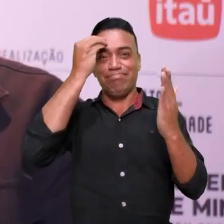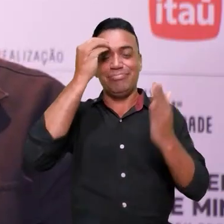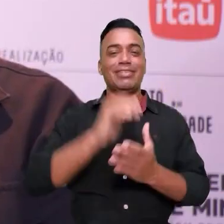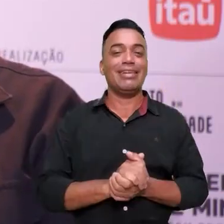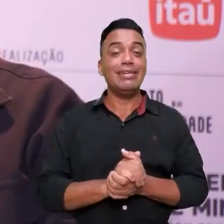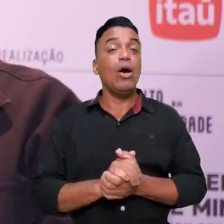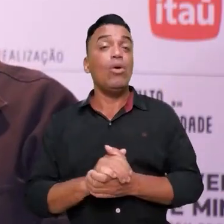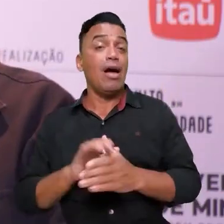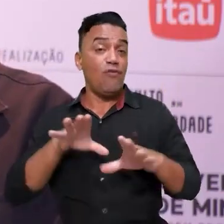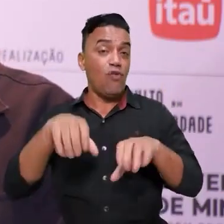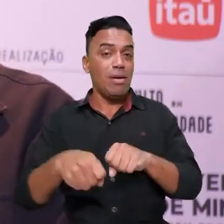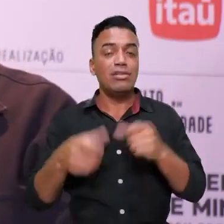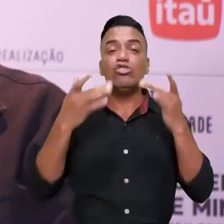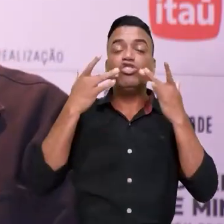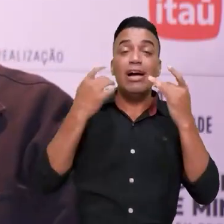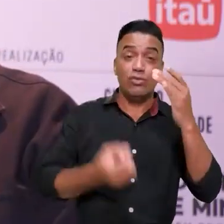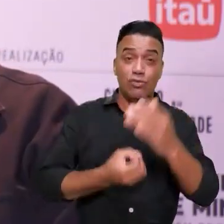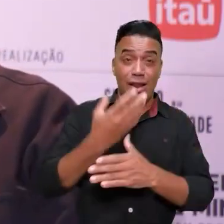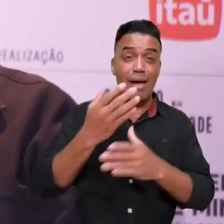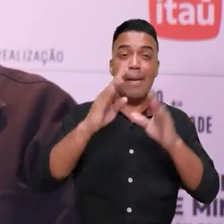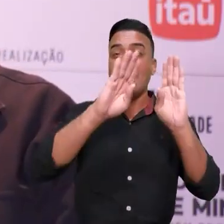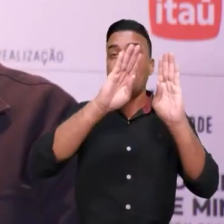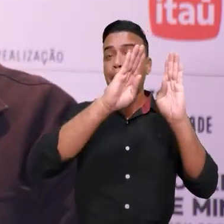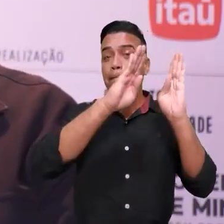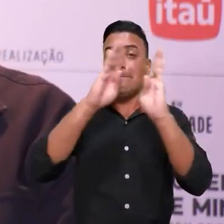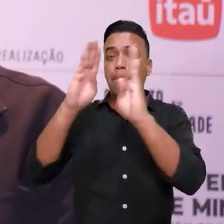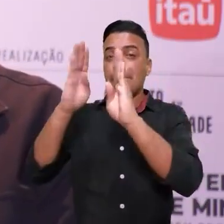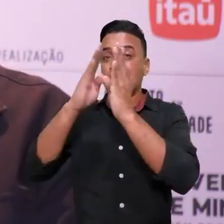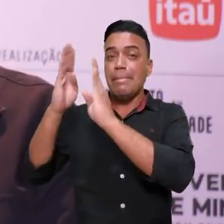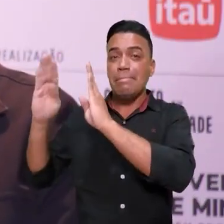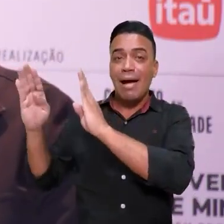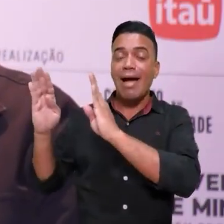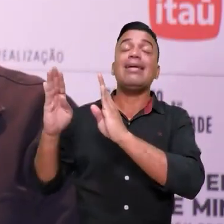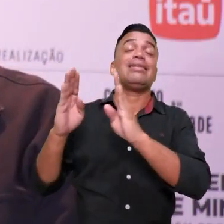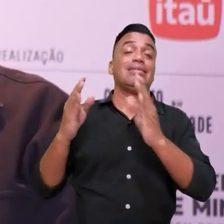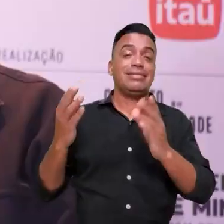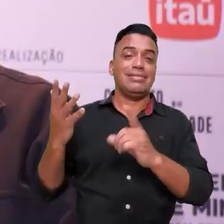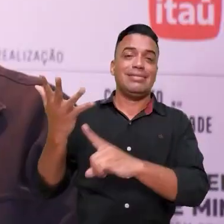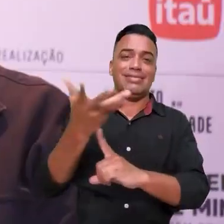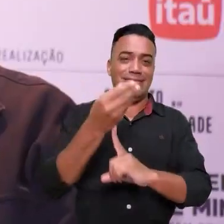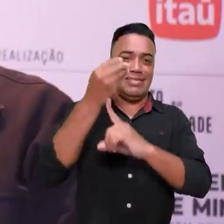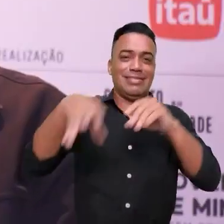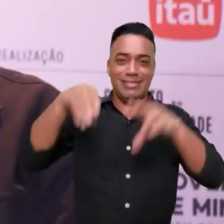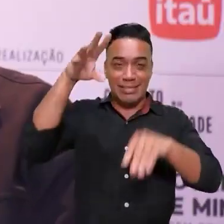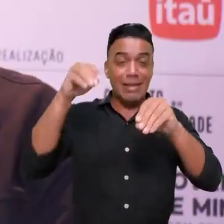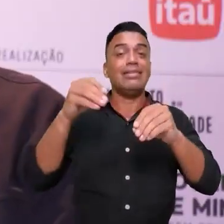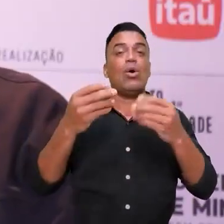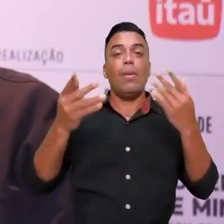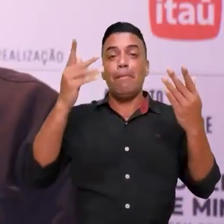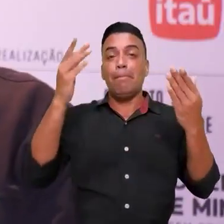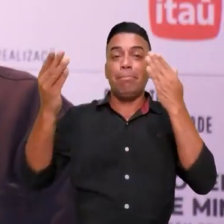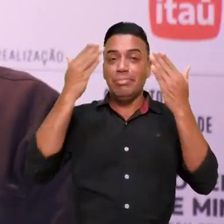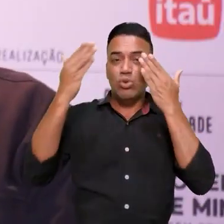na formação em artes cênicas da Fundação Cláudio Salgado, havia, naturalmente, a disciplina de psicologia, e a professora Gina Mafra